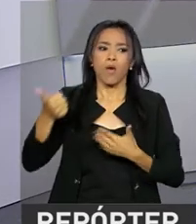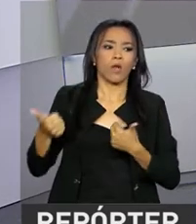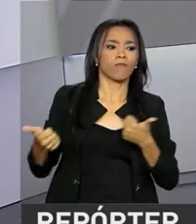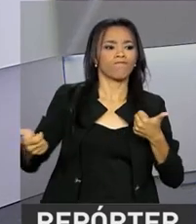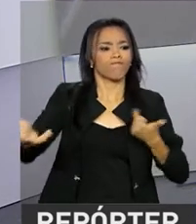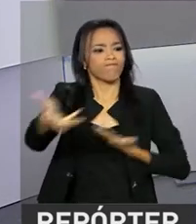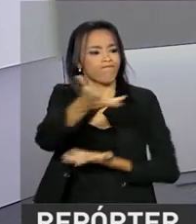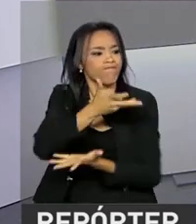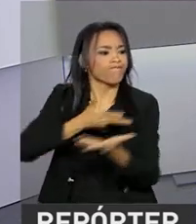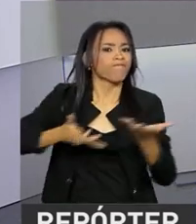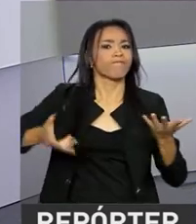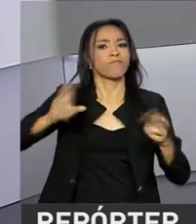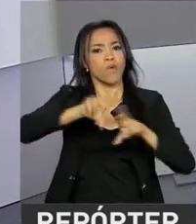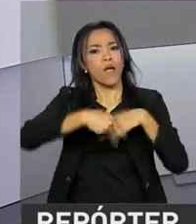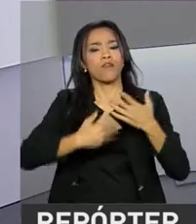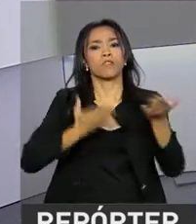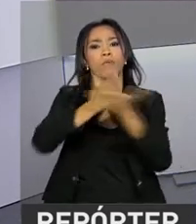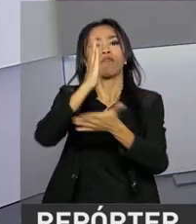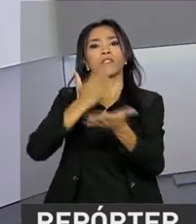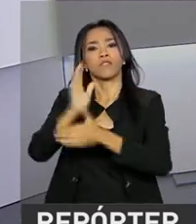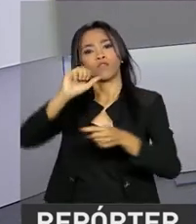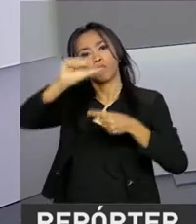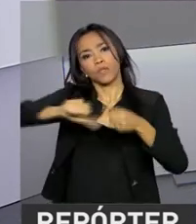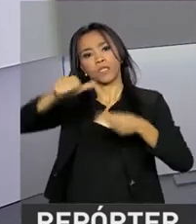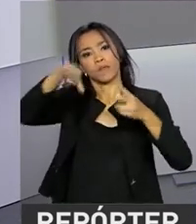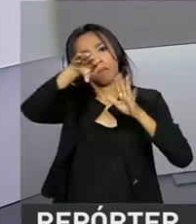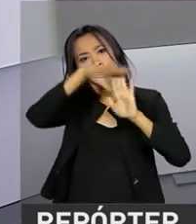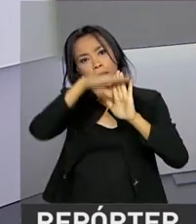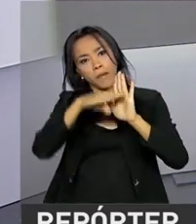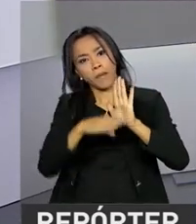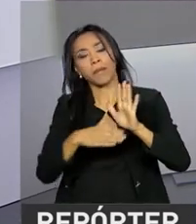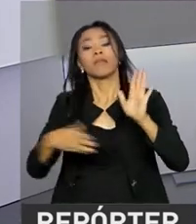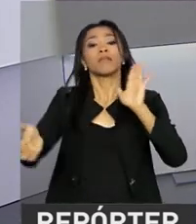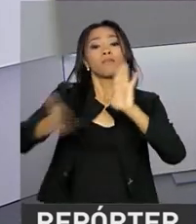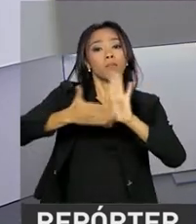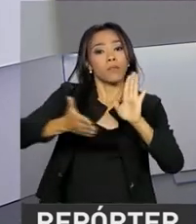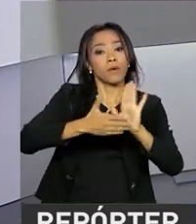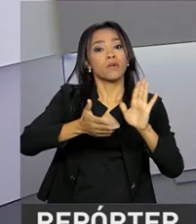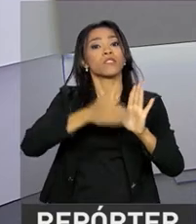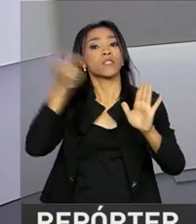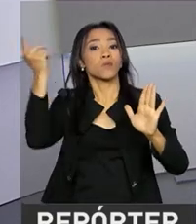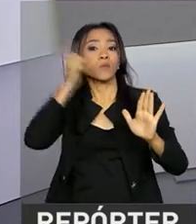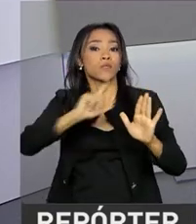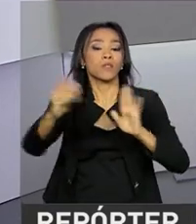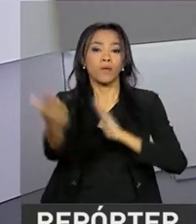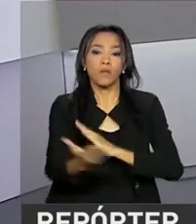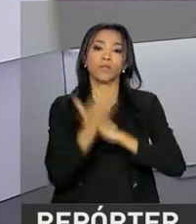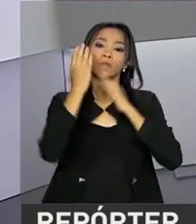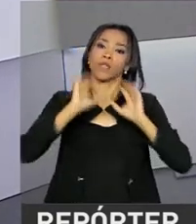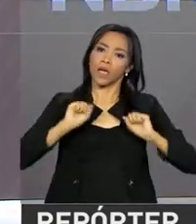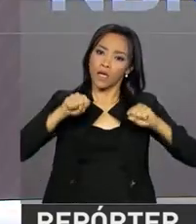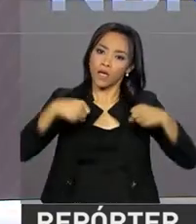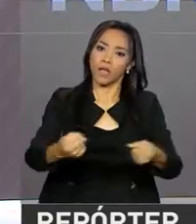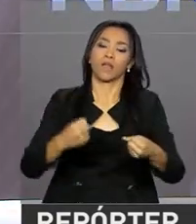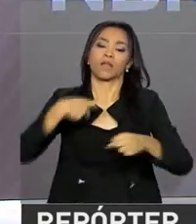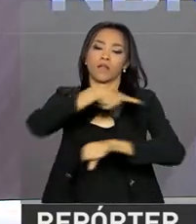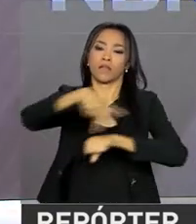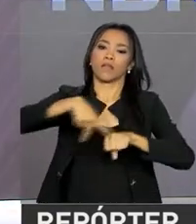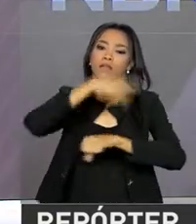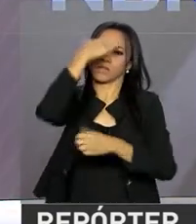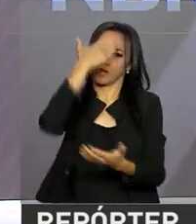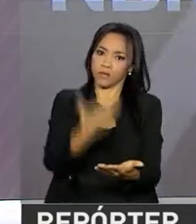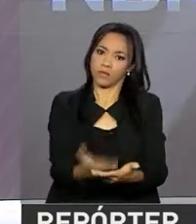aprovação das reformas ea adoção de medidas que ajudarão na retomada da credibilidade do país o